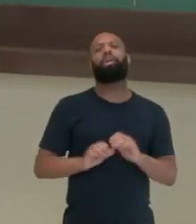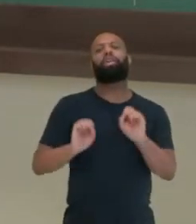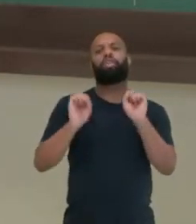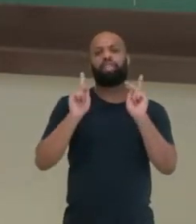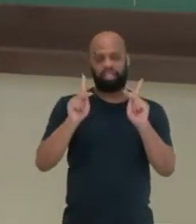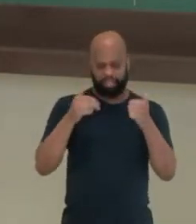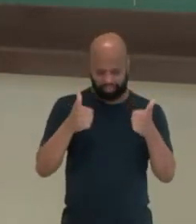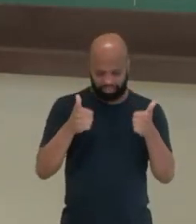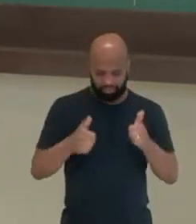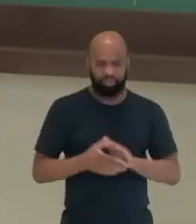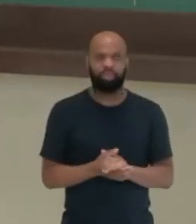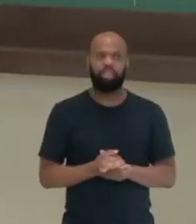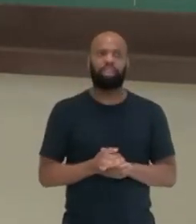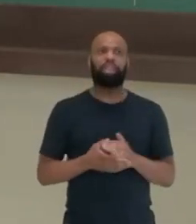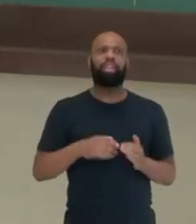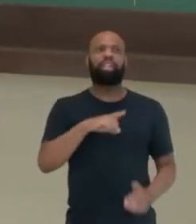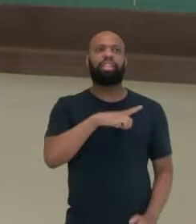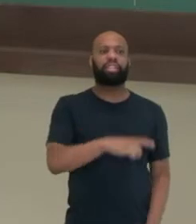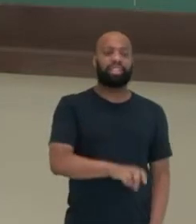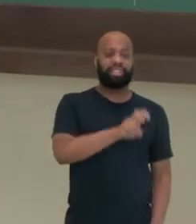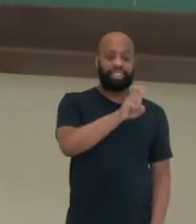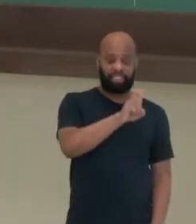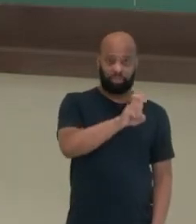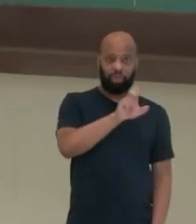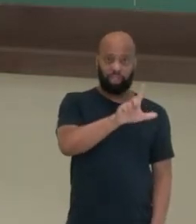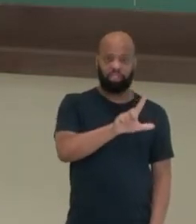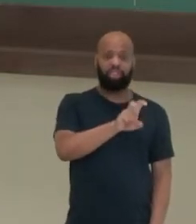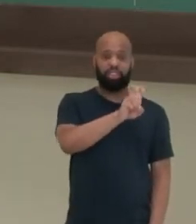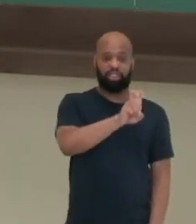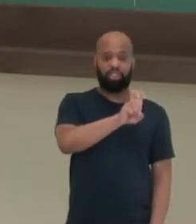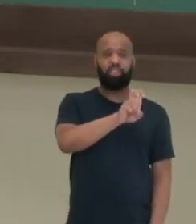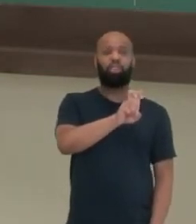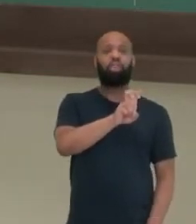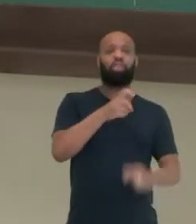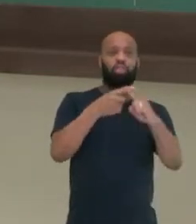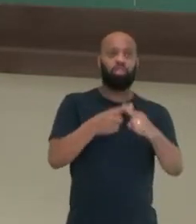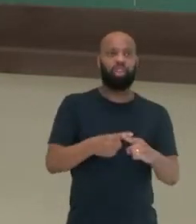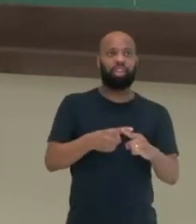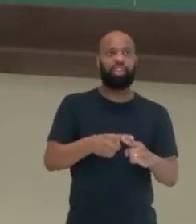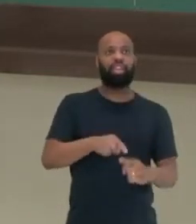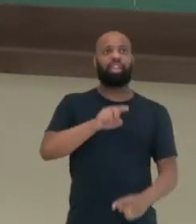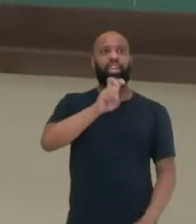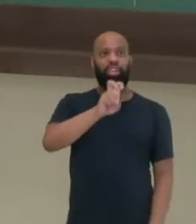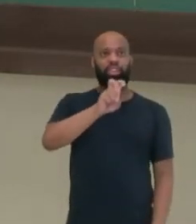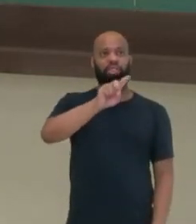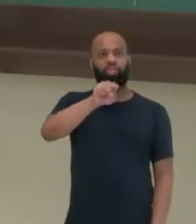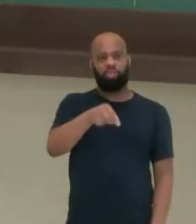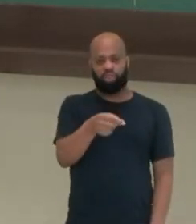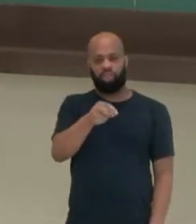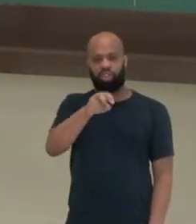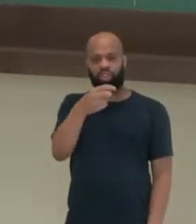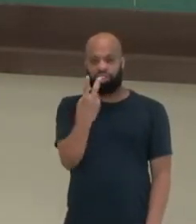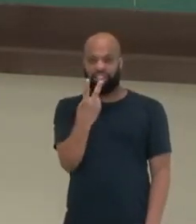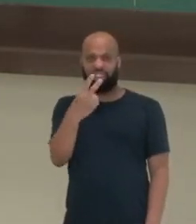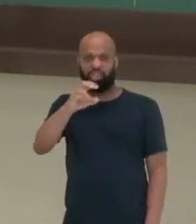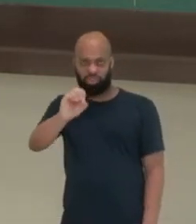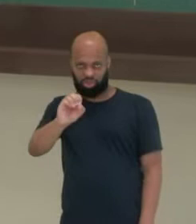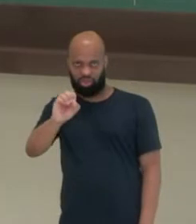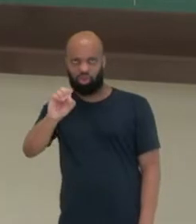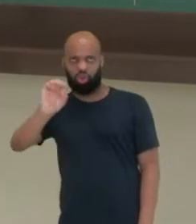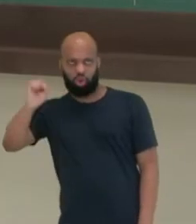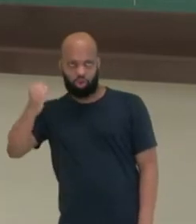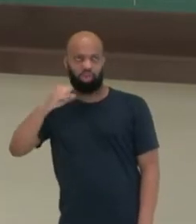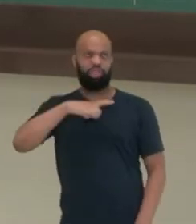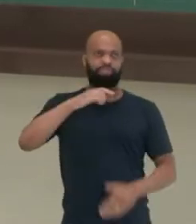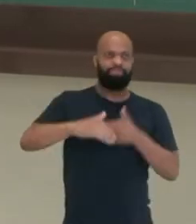tudo bem. 5 litros, 5 vezes 5,202, dá 26,04. E assim por